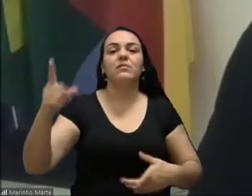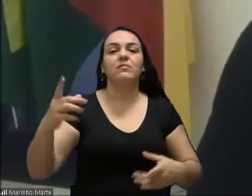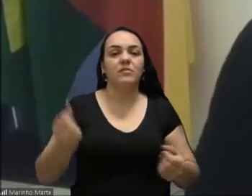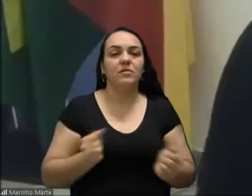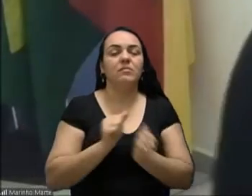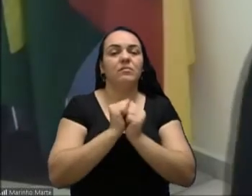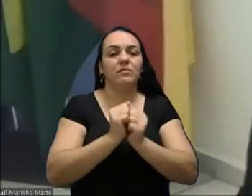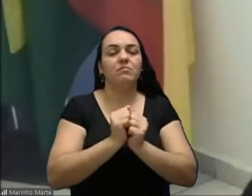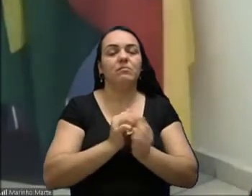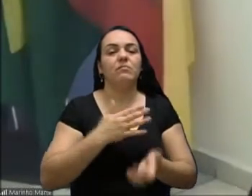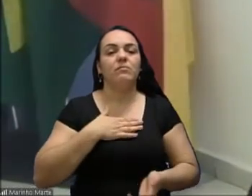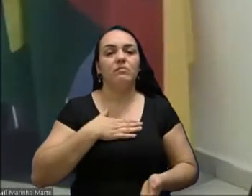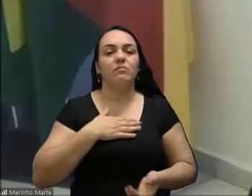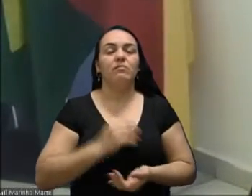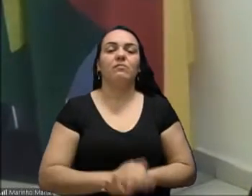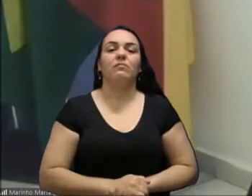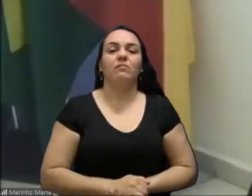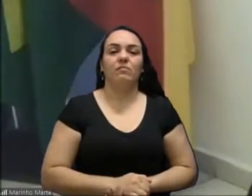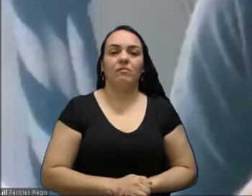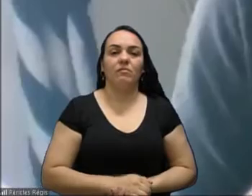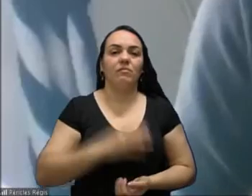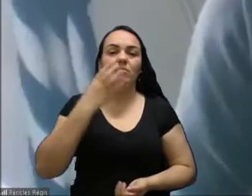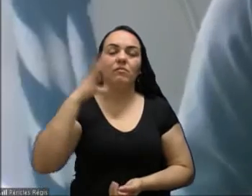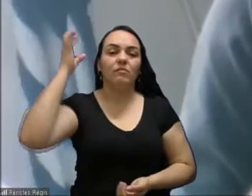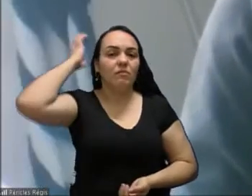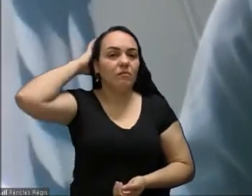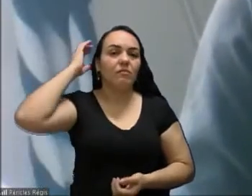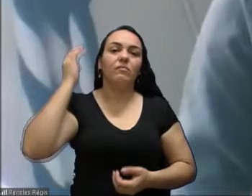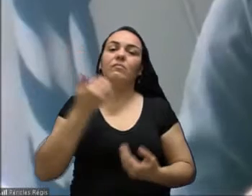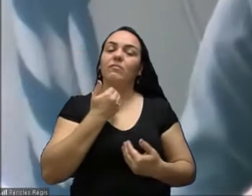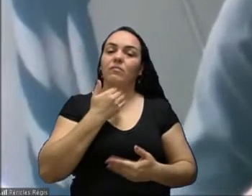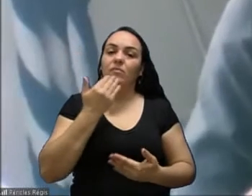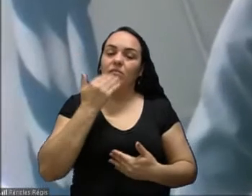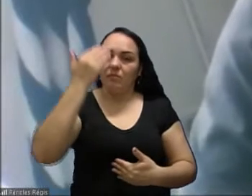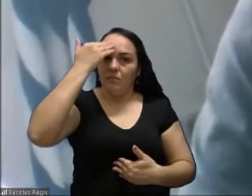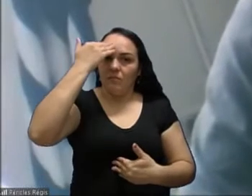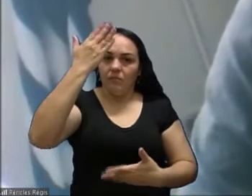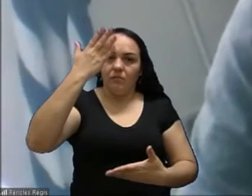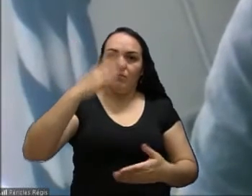vereador Péricles vereador Marinho obrigado pela parte